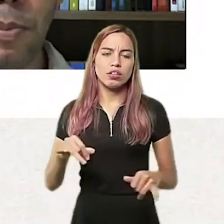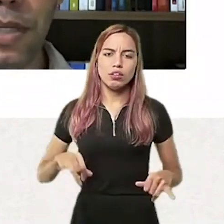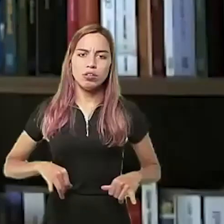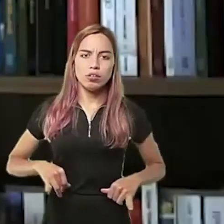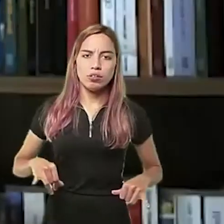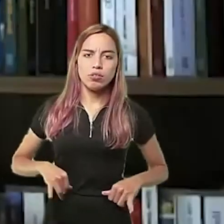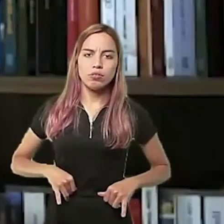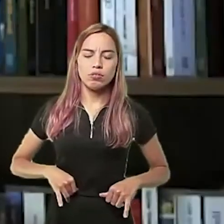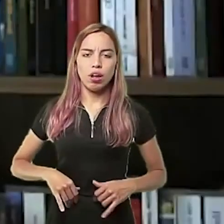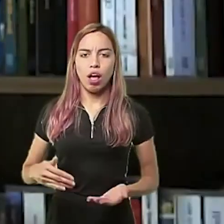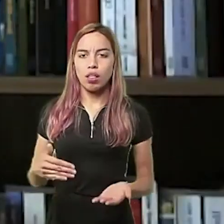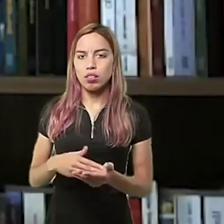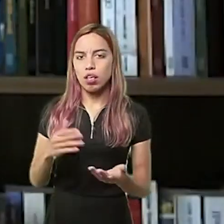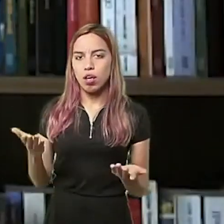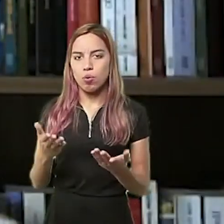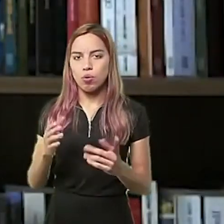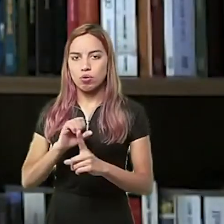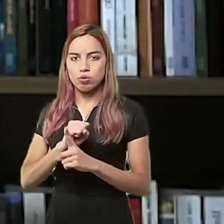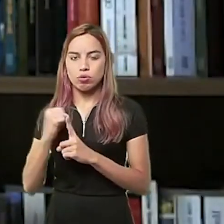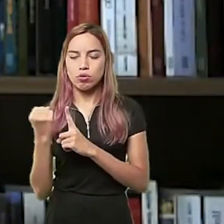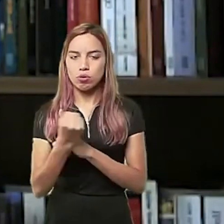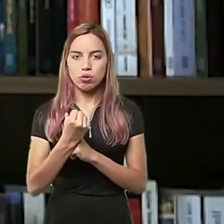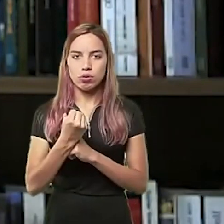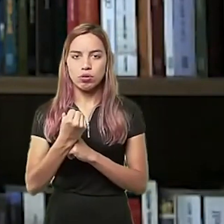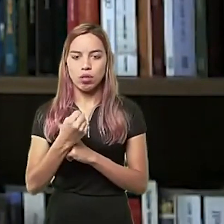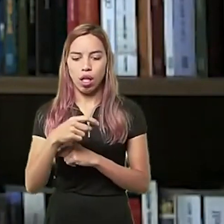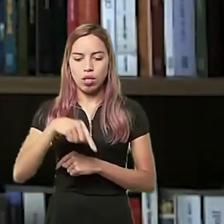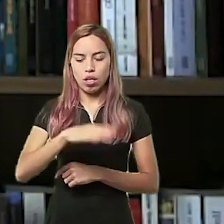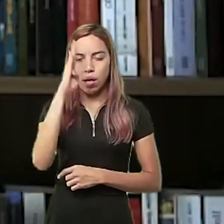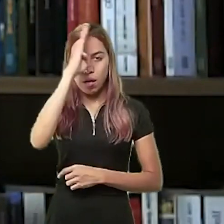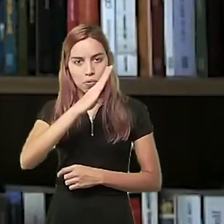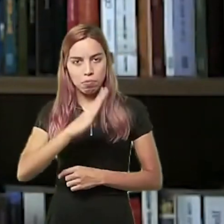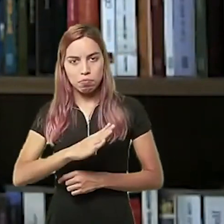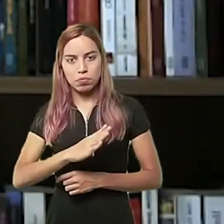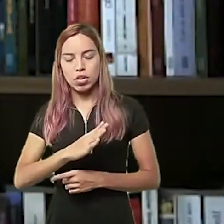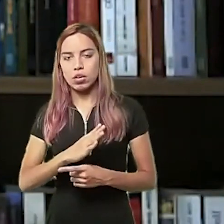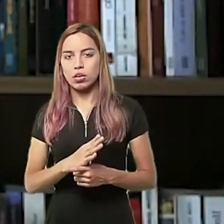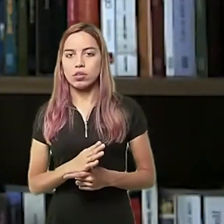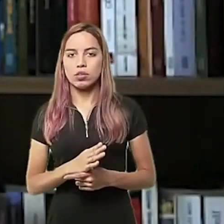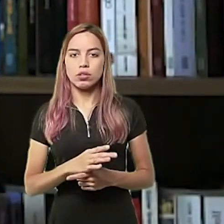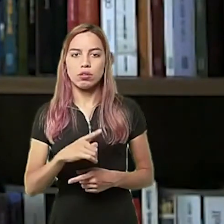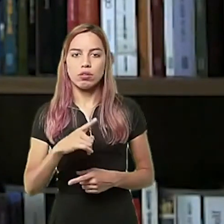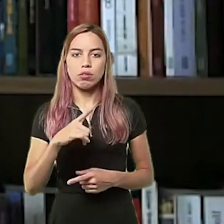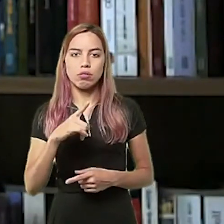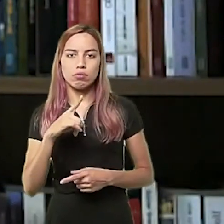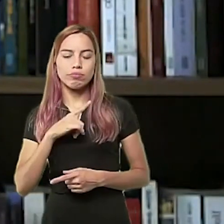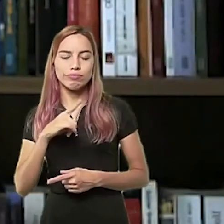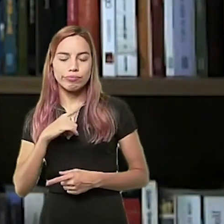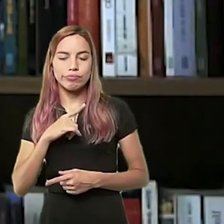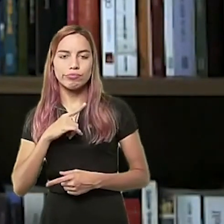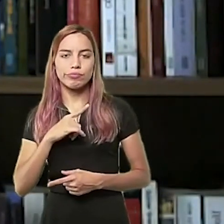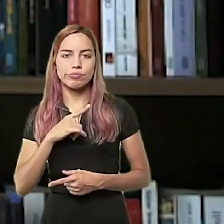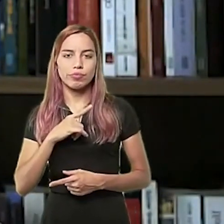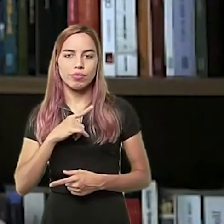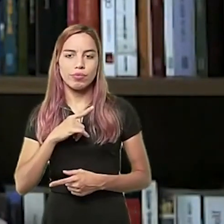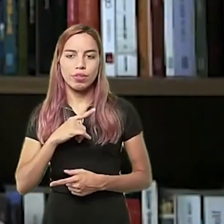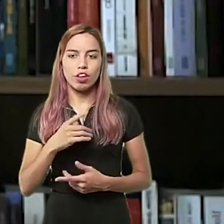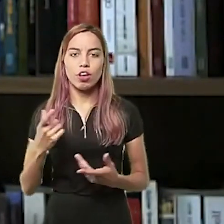né? Principalmente aqui no Brasil, que é o meu contexto, é sobre onde eu posso falar, né? Do lugar que eu posso